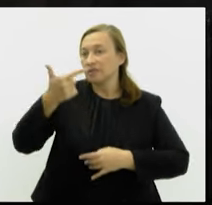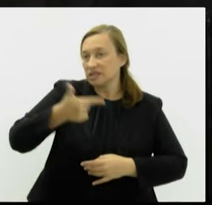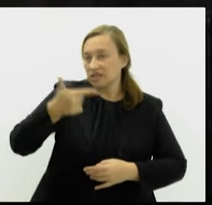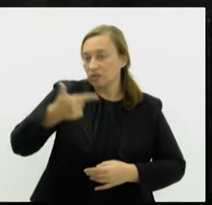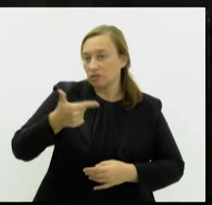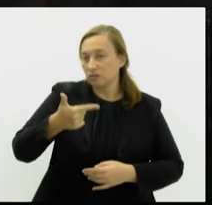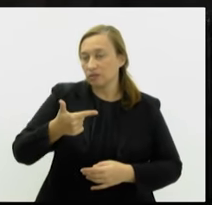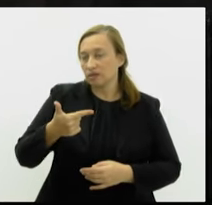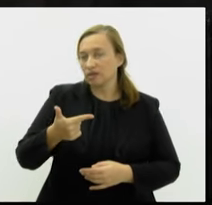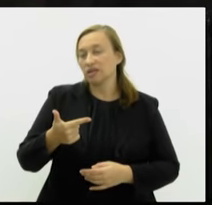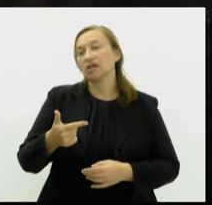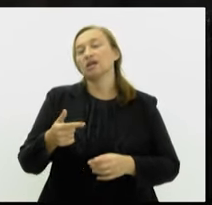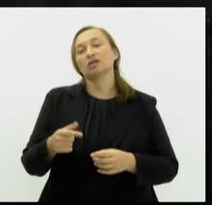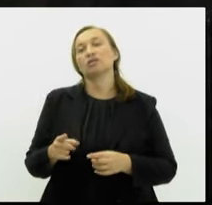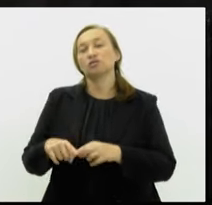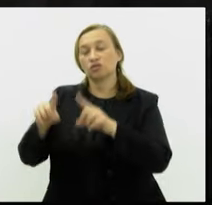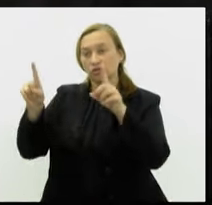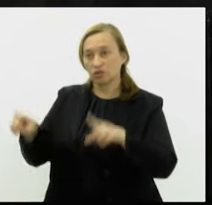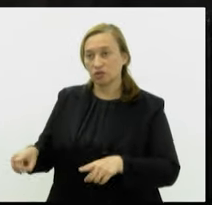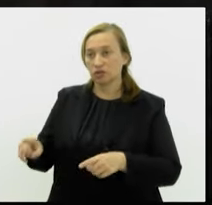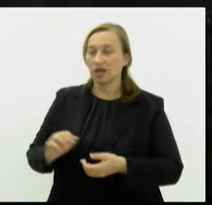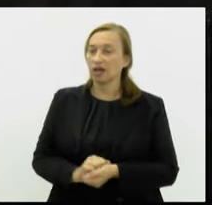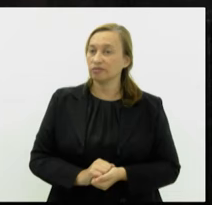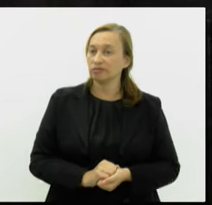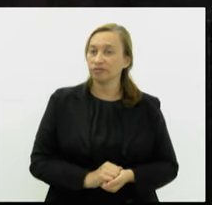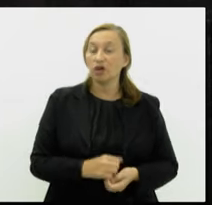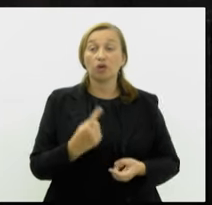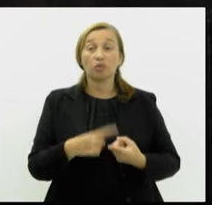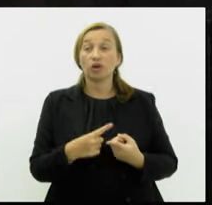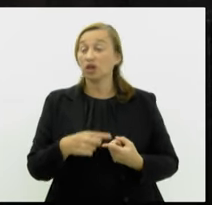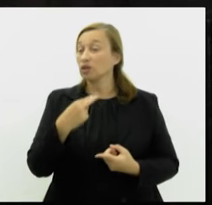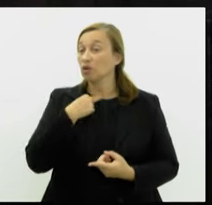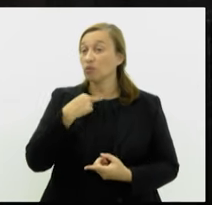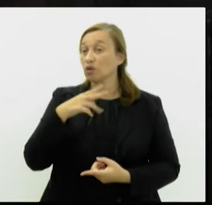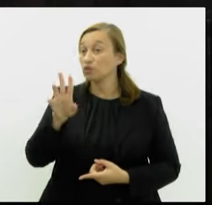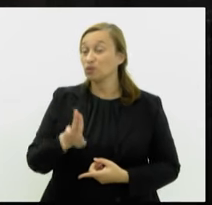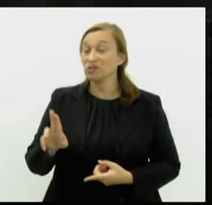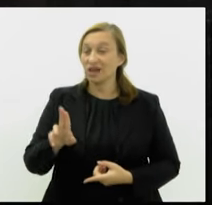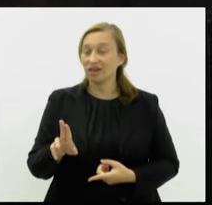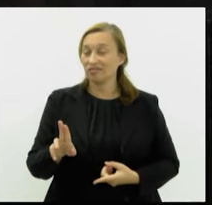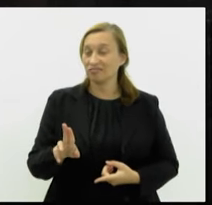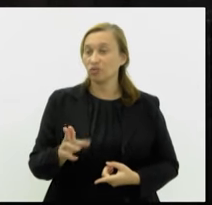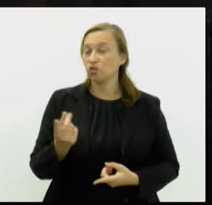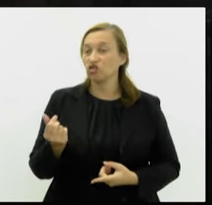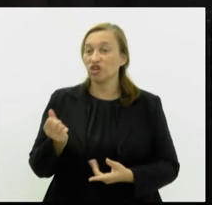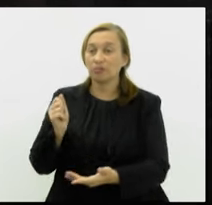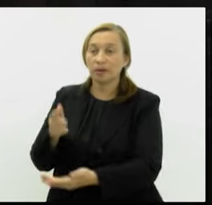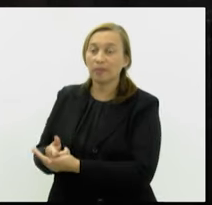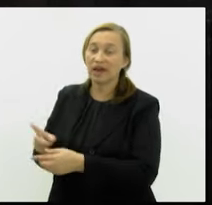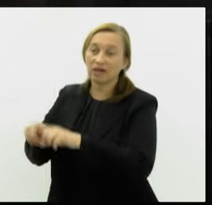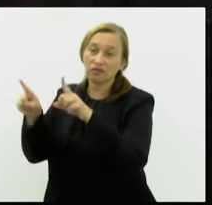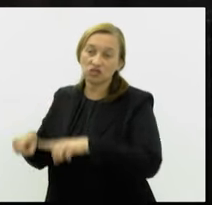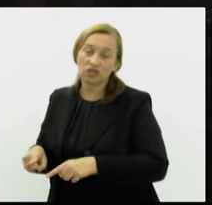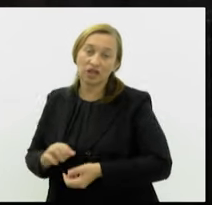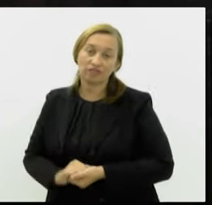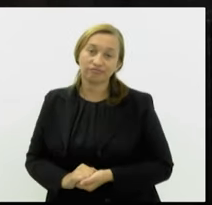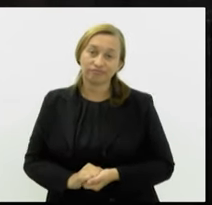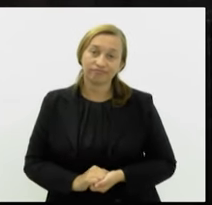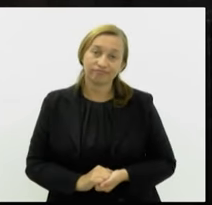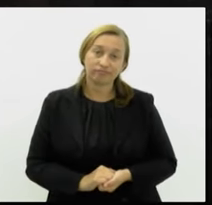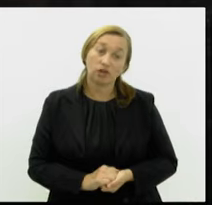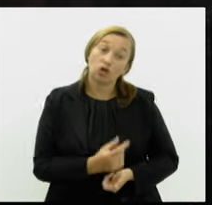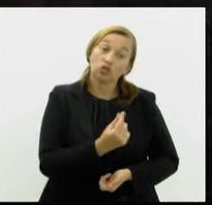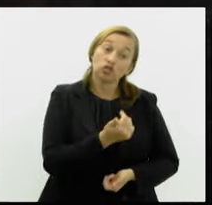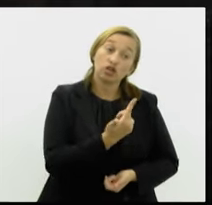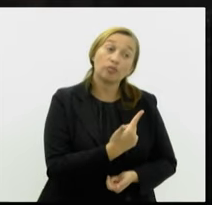Pagava. Sabe por que que não paga? Porque não pode usar esse recurso para isso. Hã? Porque é recurso, a grande